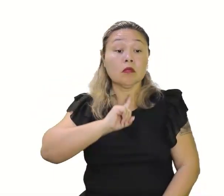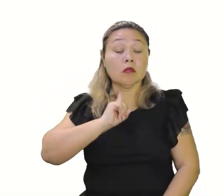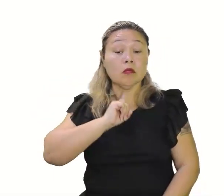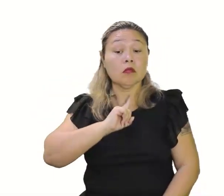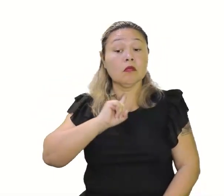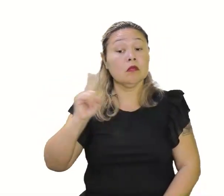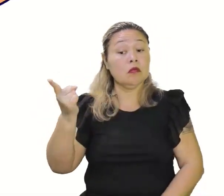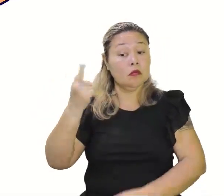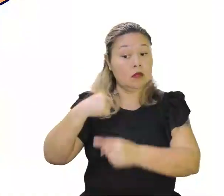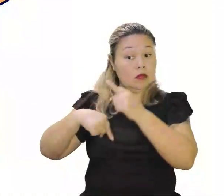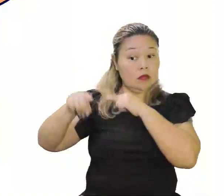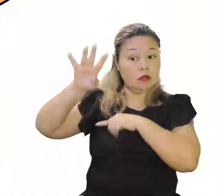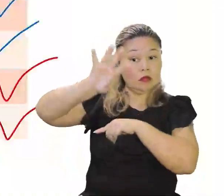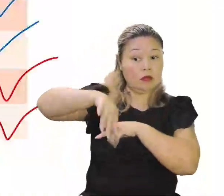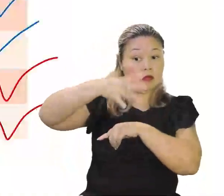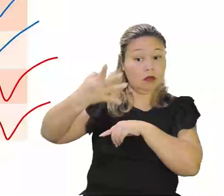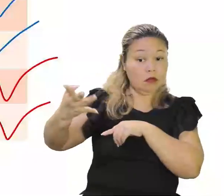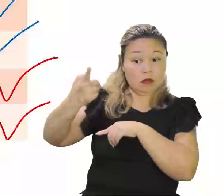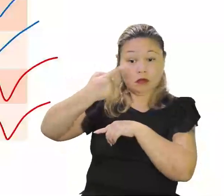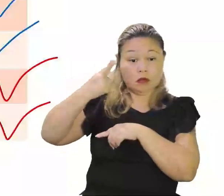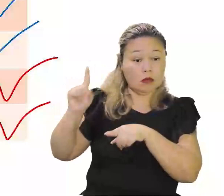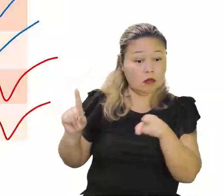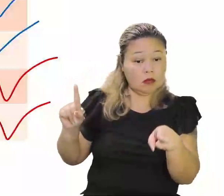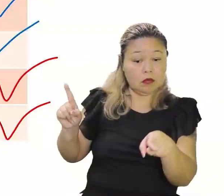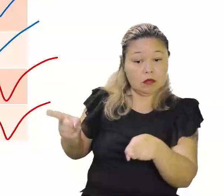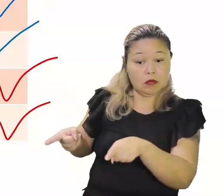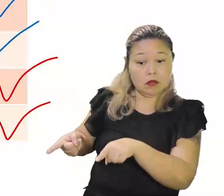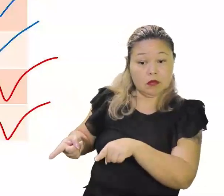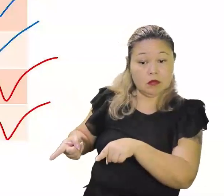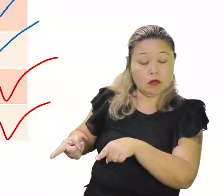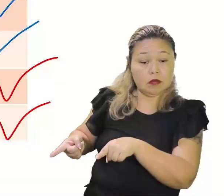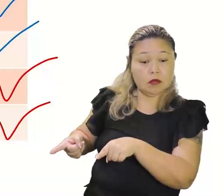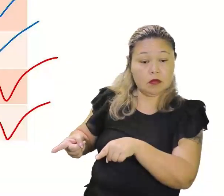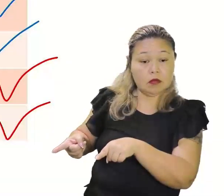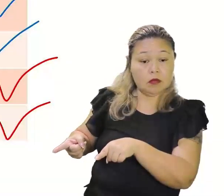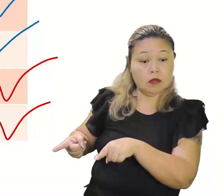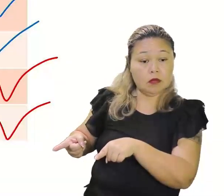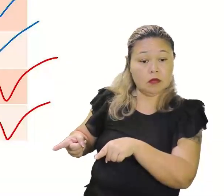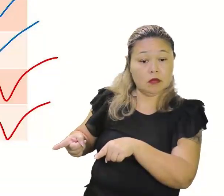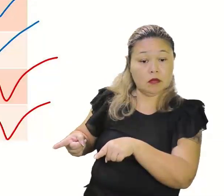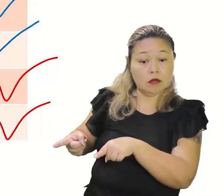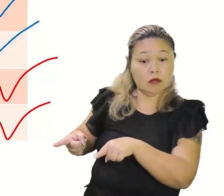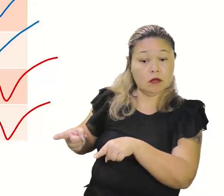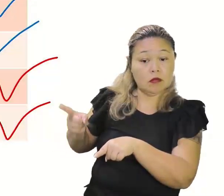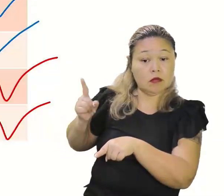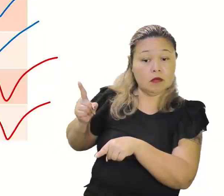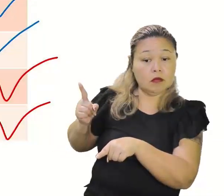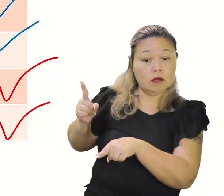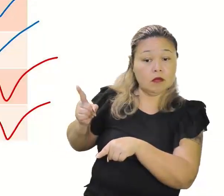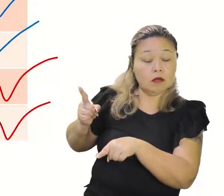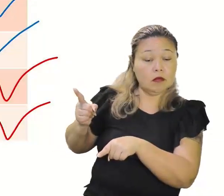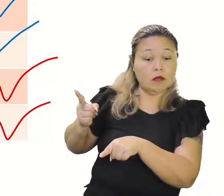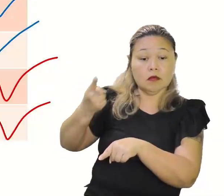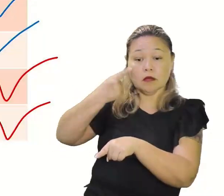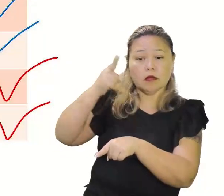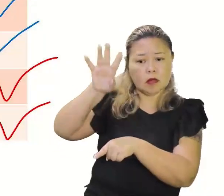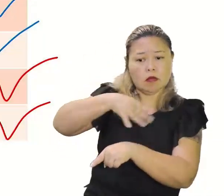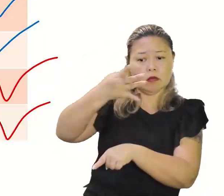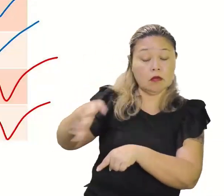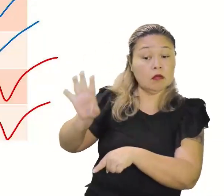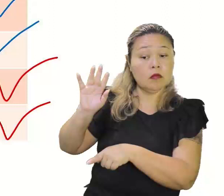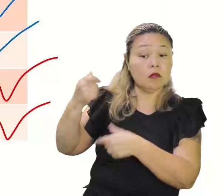ideal é a gente olhar a nossa tabelinha, né? Vamos lá nos alqueires mineiros? Aí o aluno pensa assim, ó, fala assim, mas professor, eu vou ficar olhando a tabela.